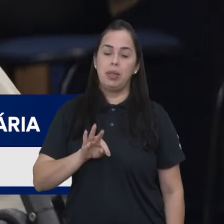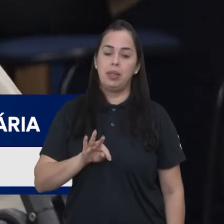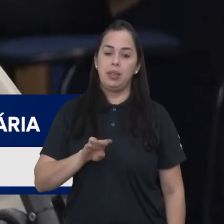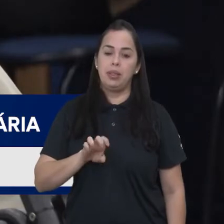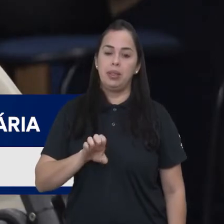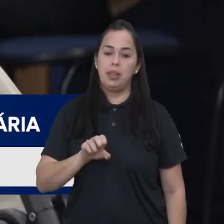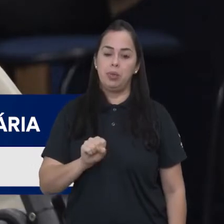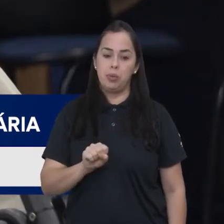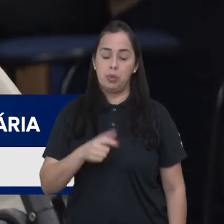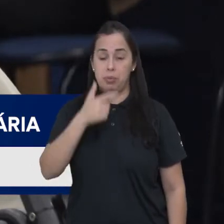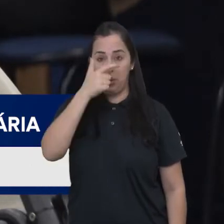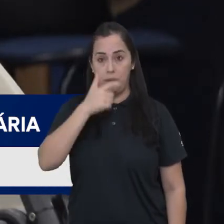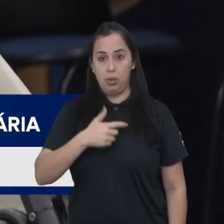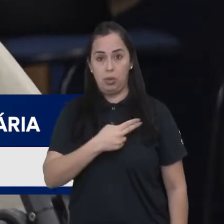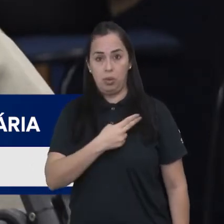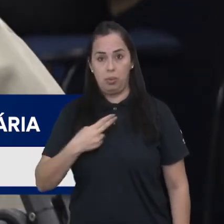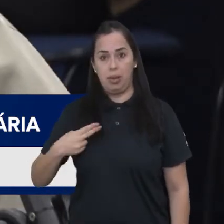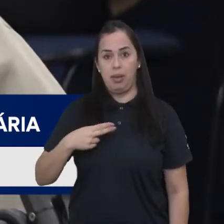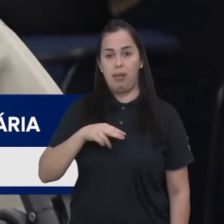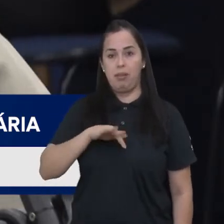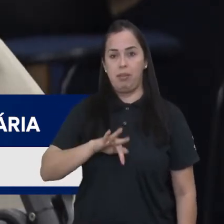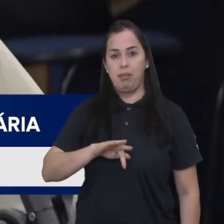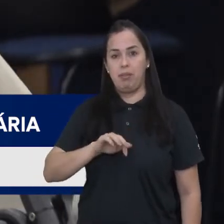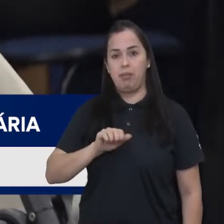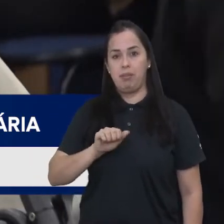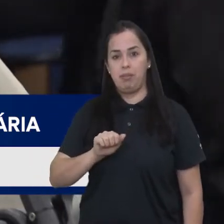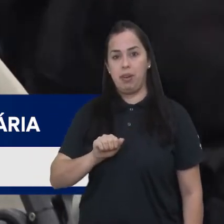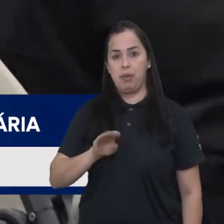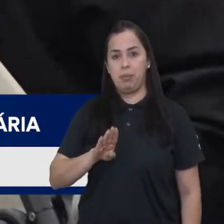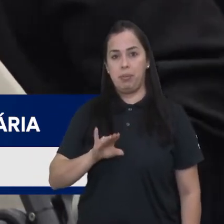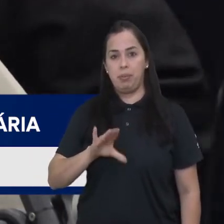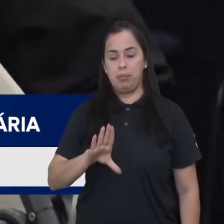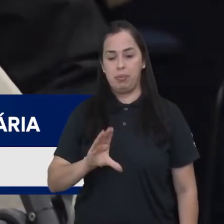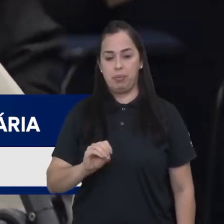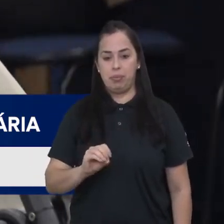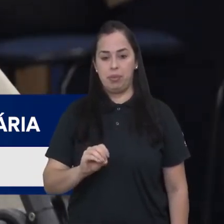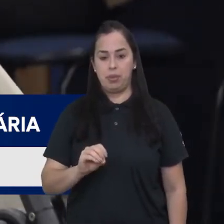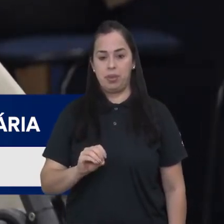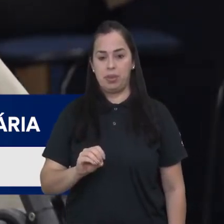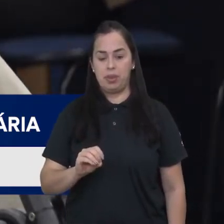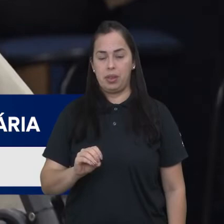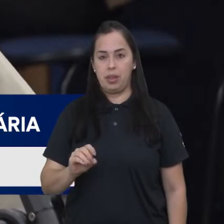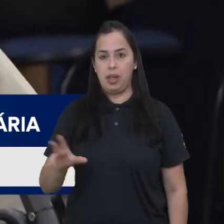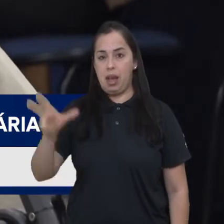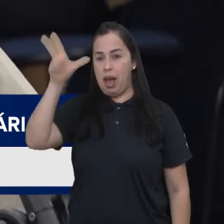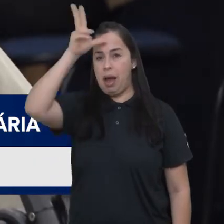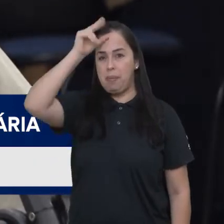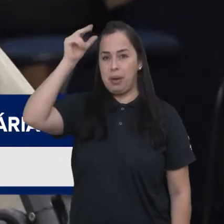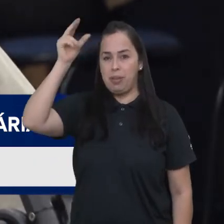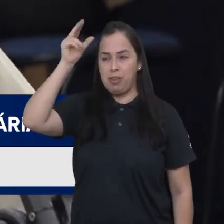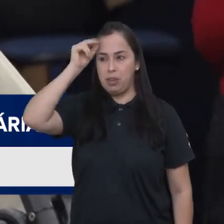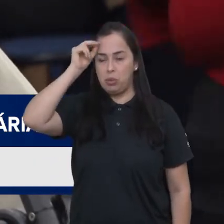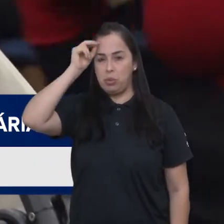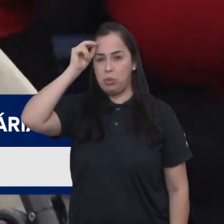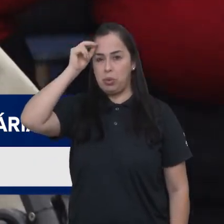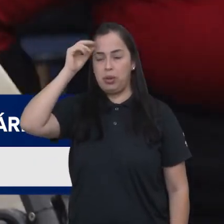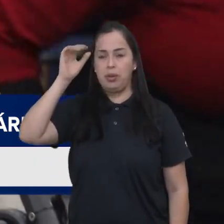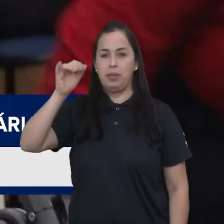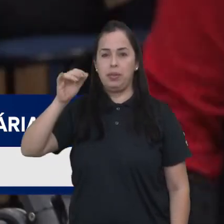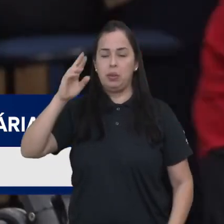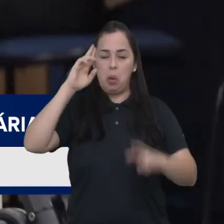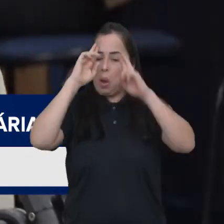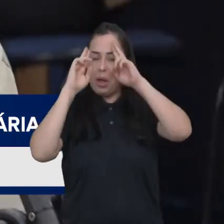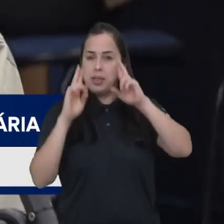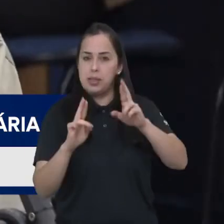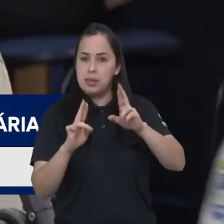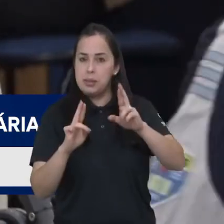E eu acho muito desacaso, por exemplo, da prefeitura com os bairros irregulares. Por quê? É